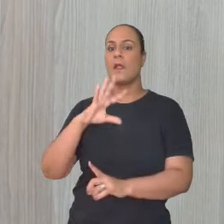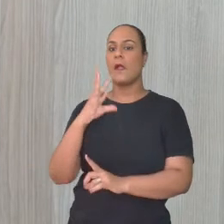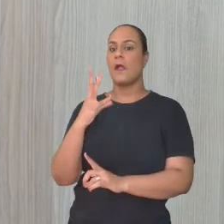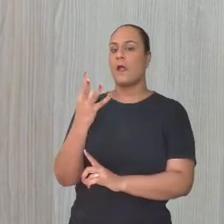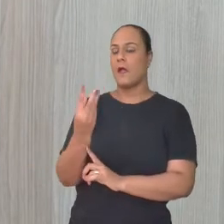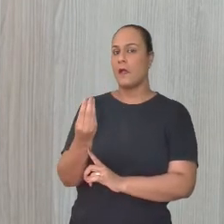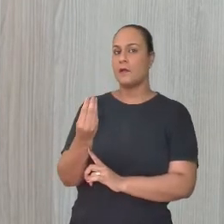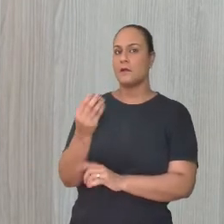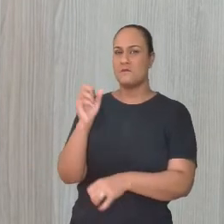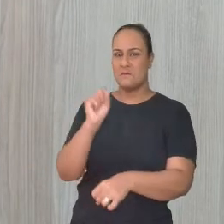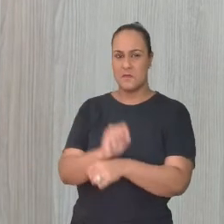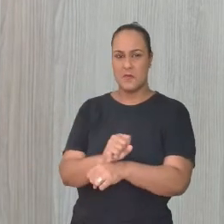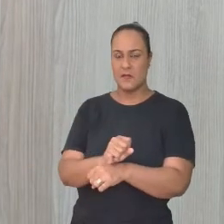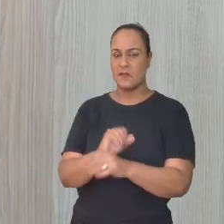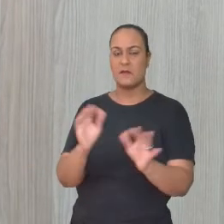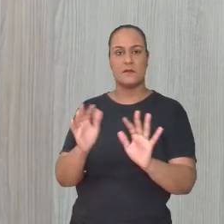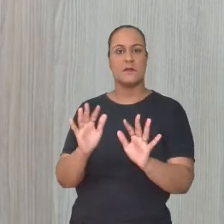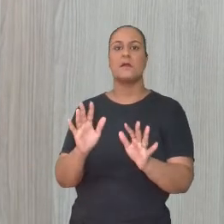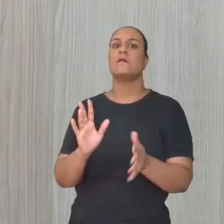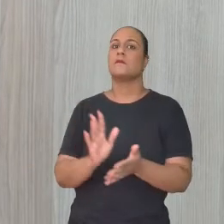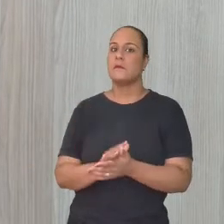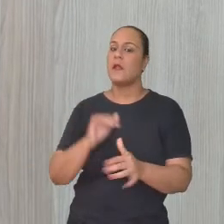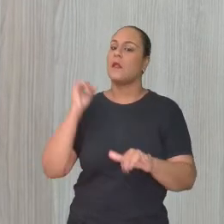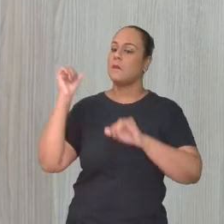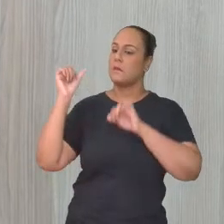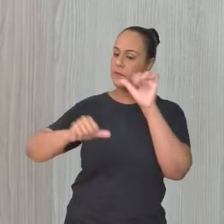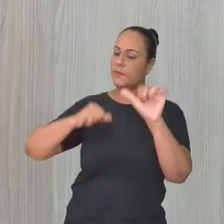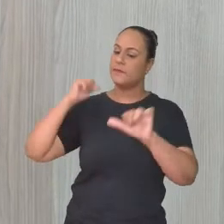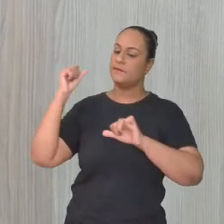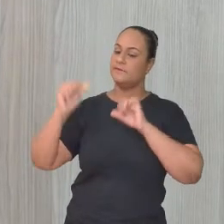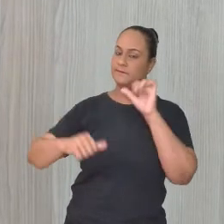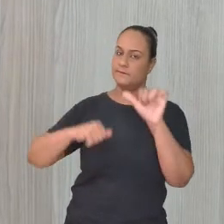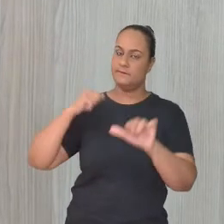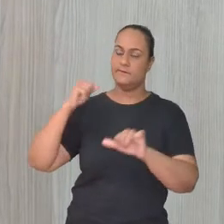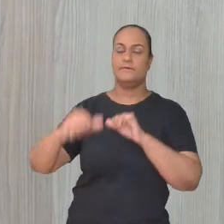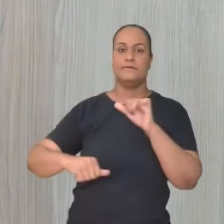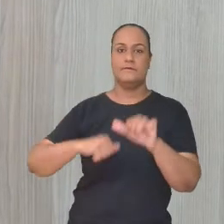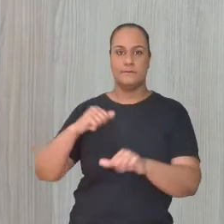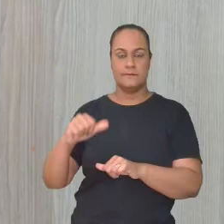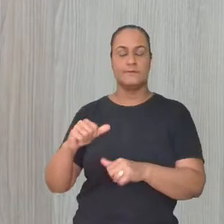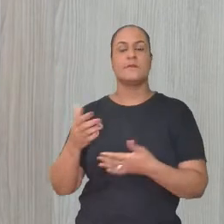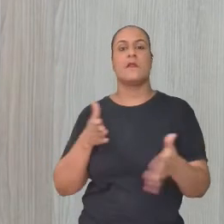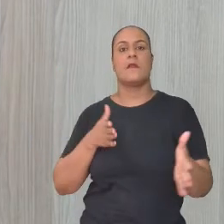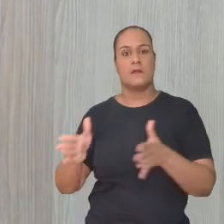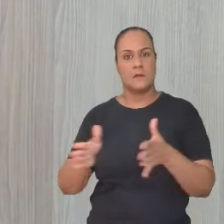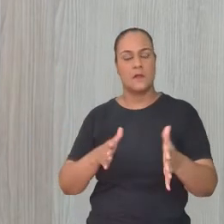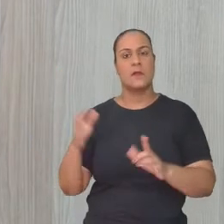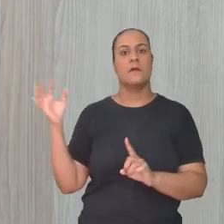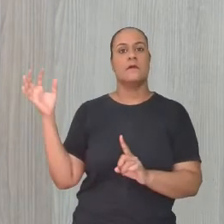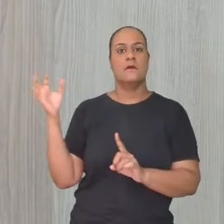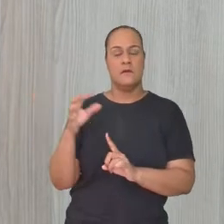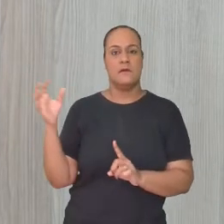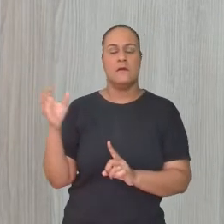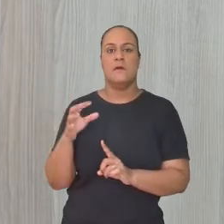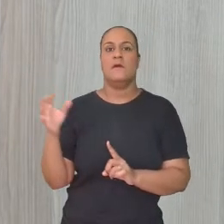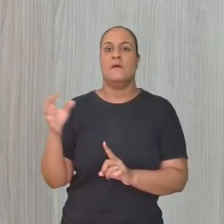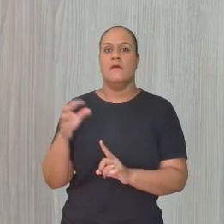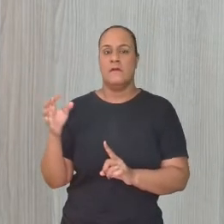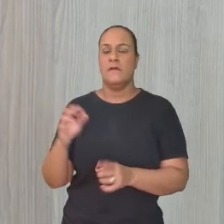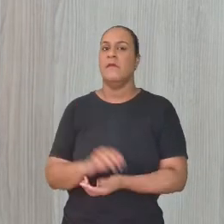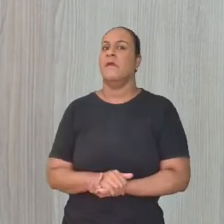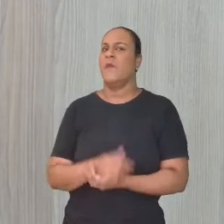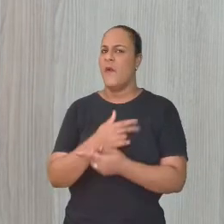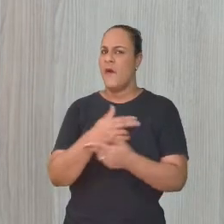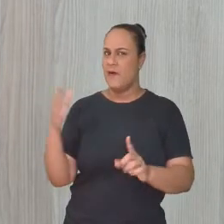ficou estática, né? A arte, ela também é fluida, professora. E aí vai passando por aqueles períodos que vai também influenciando. Olha só como uma